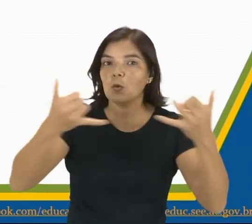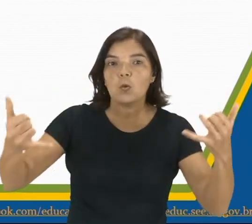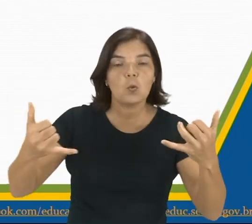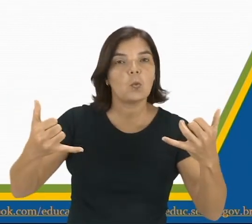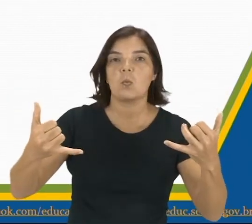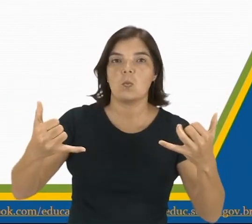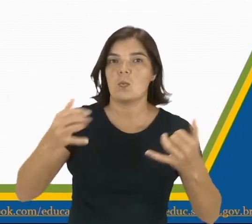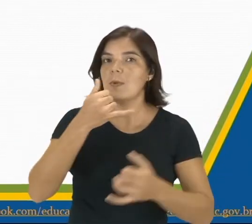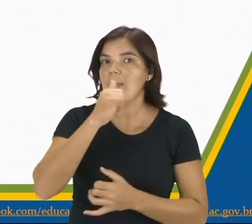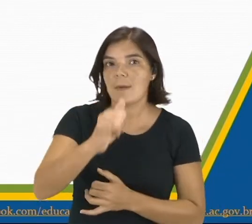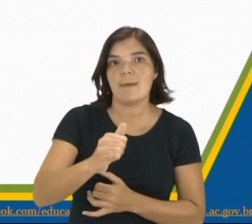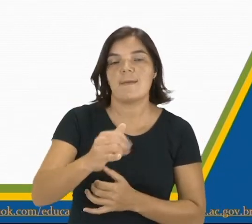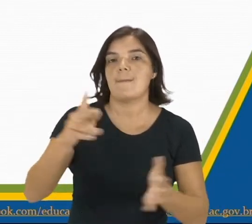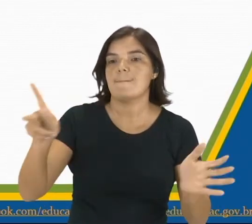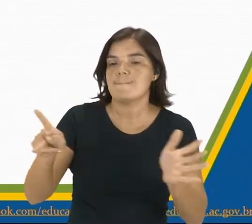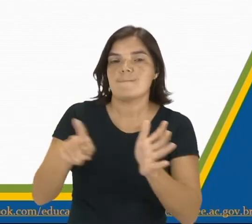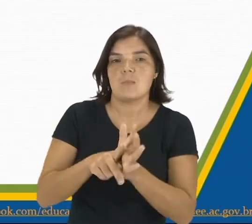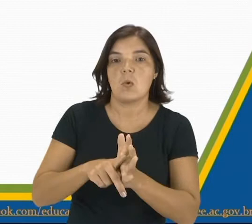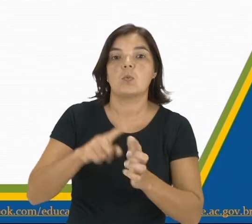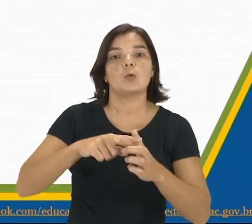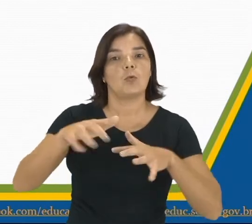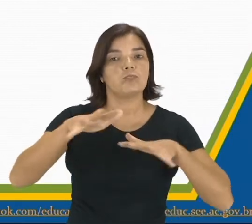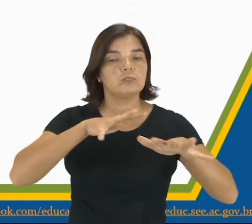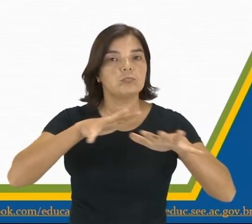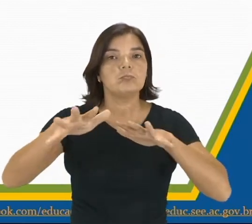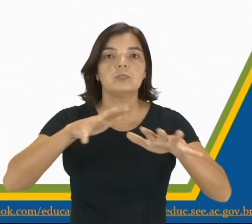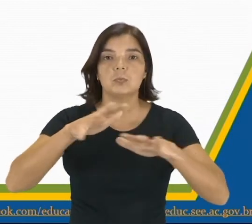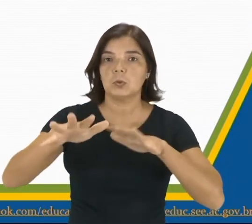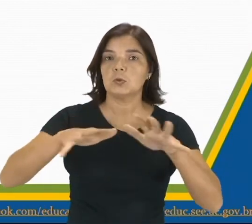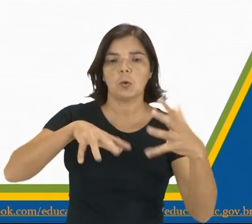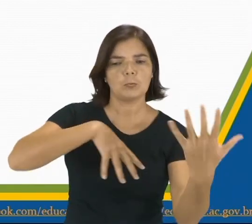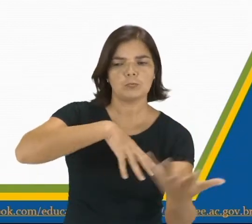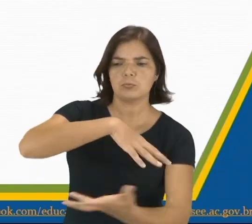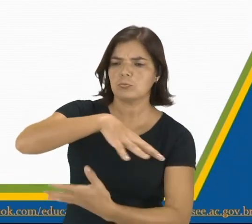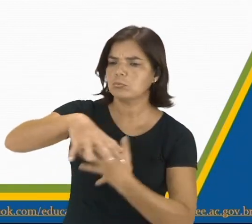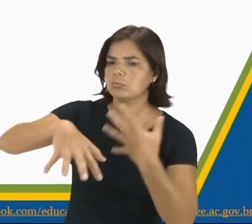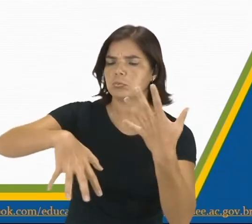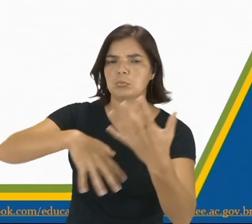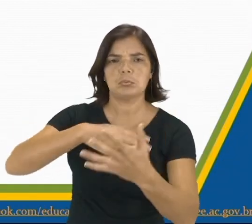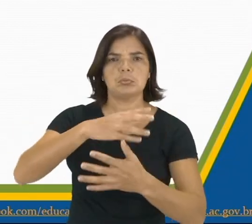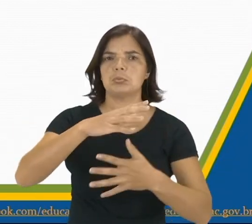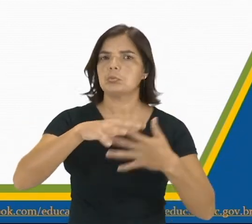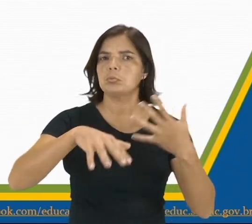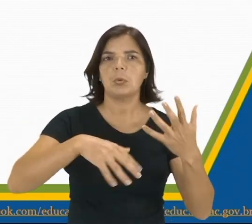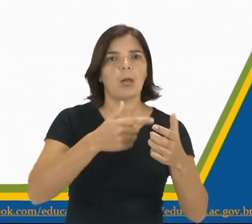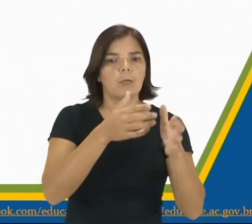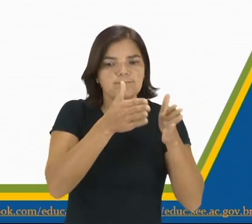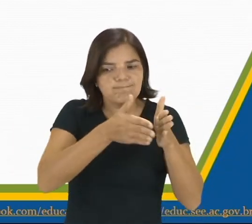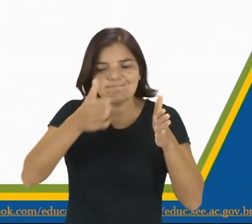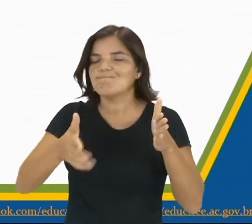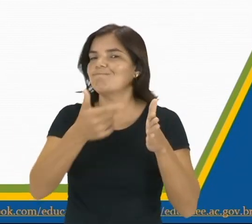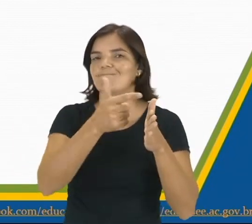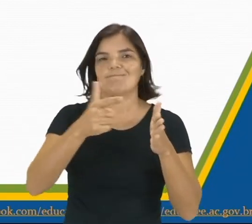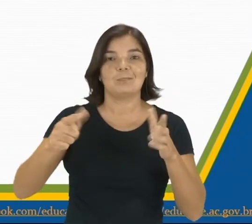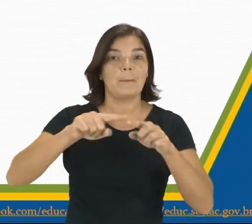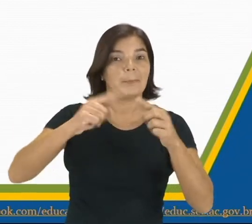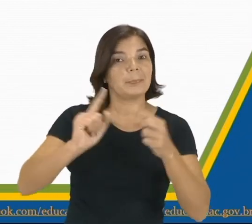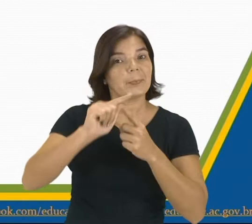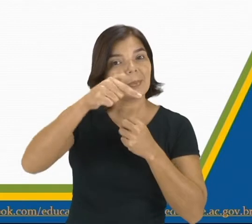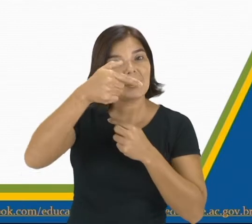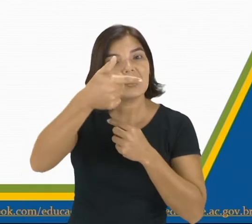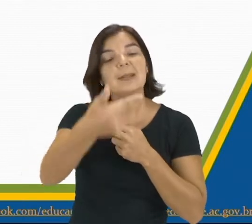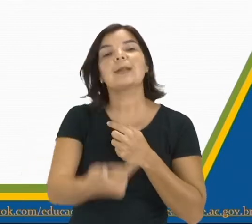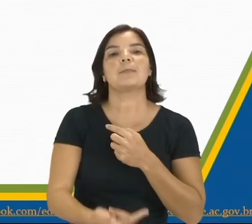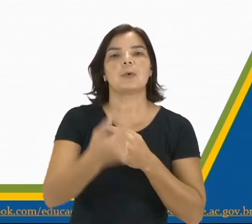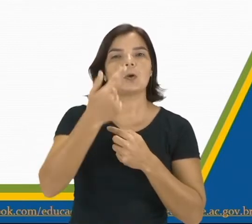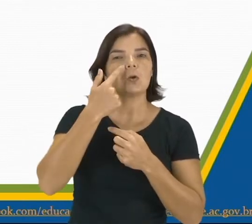estabelecida. Os elétrons estão se movimentando de forma aleatória, sem direção, sem sentido algum. Mas depois que a